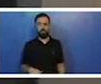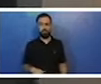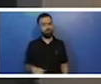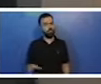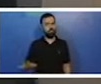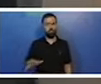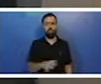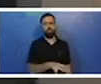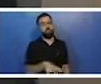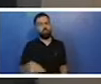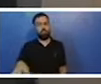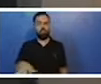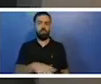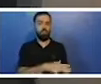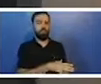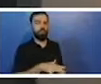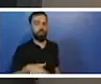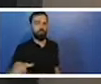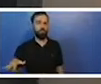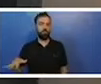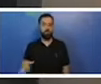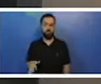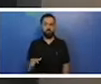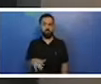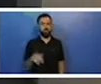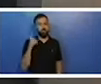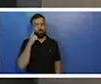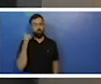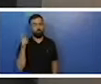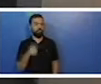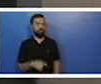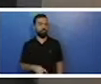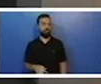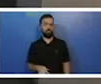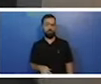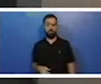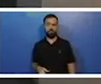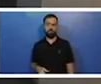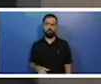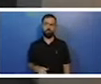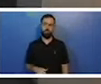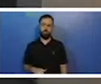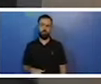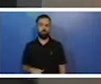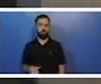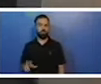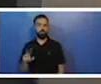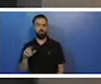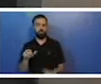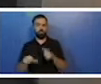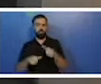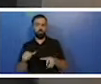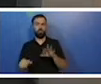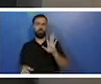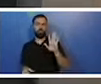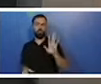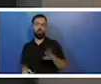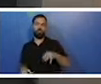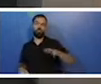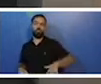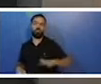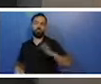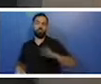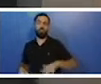vamos começar a bater bola livremente pelo espaço só quem conseguir ó e vamos trocar a mão